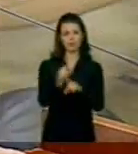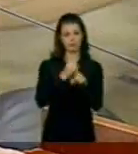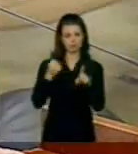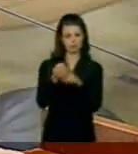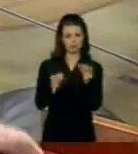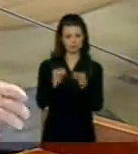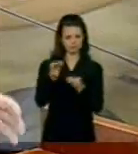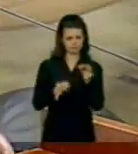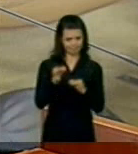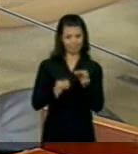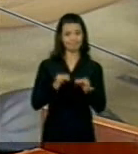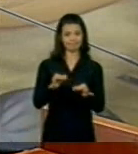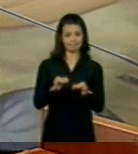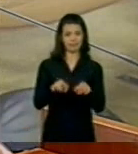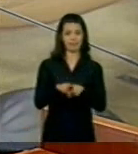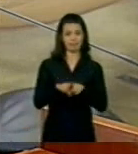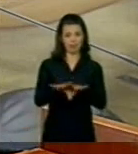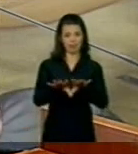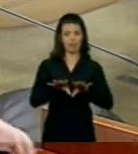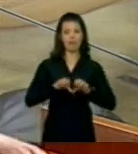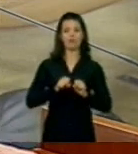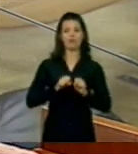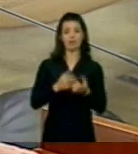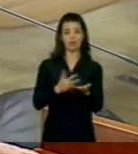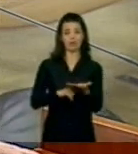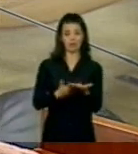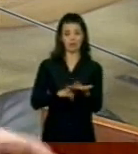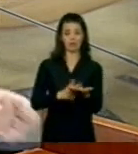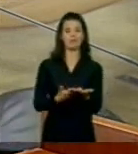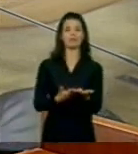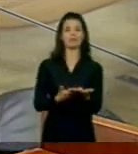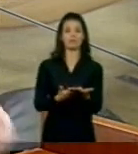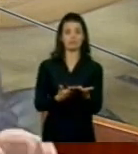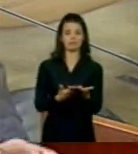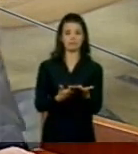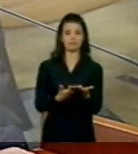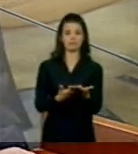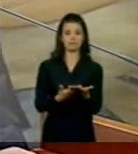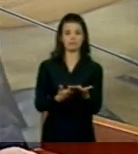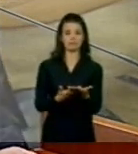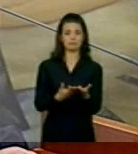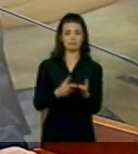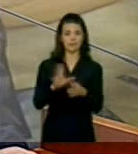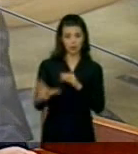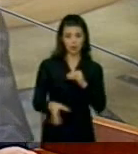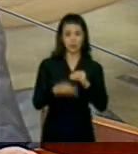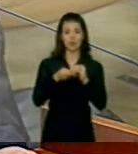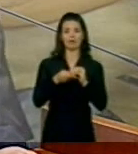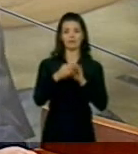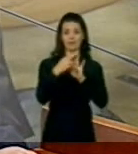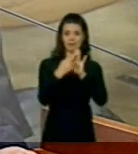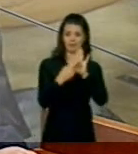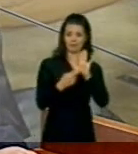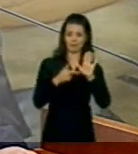jurídico acolhe essa indignação, interpretando-o axiologicamente, e o consolida em normas, inclusive as